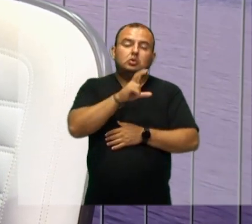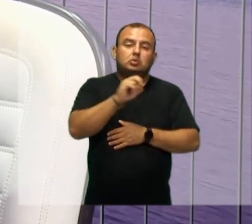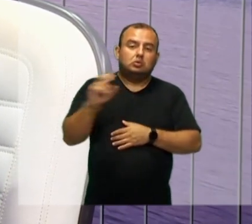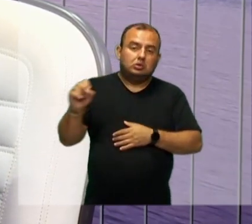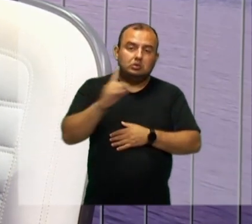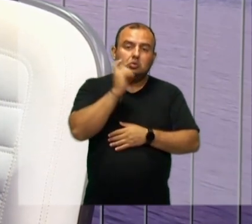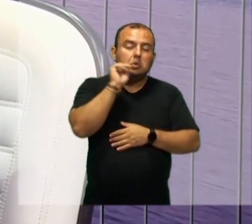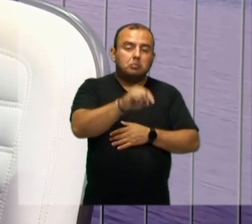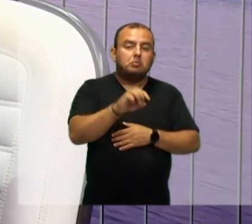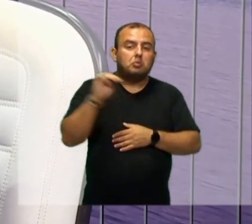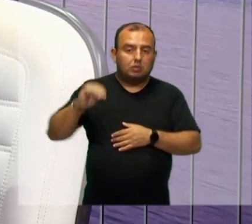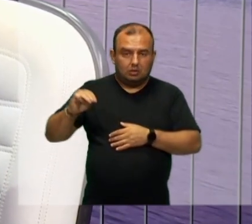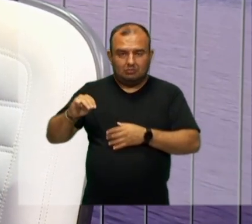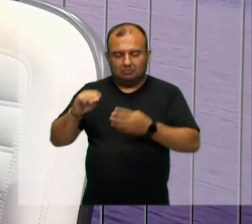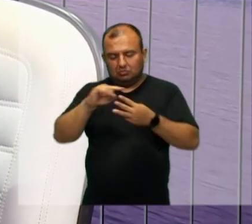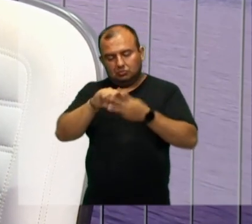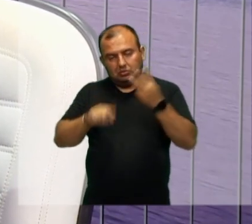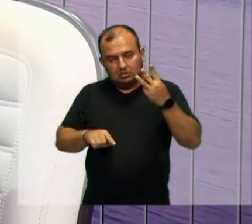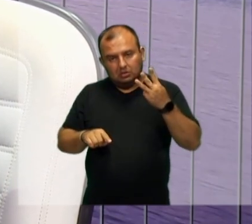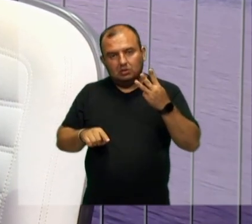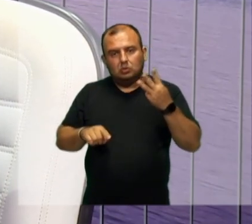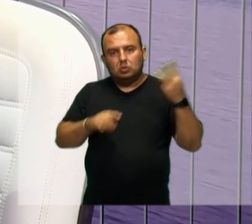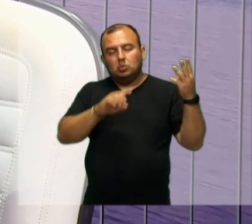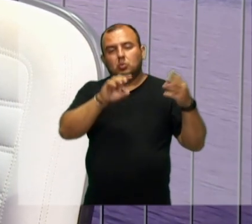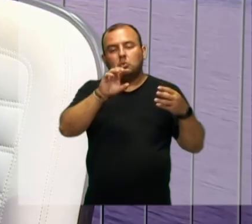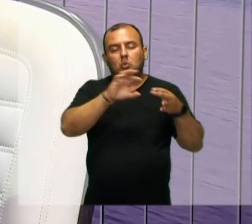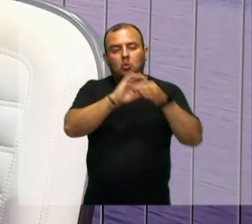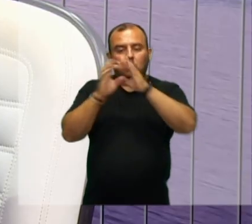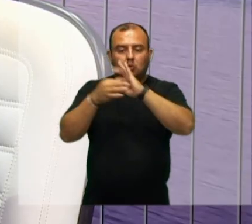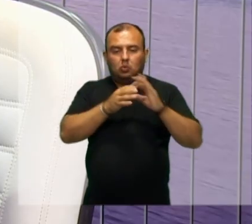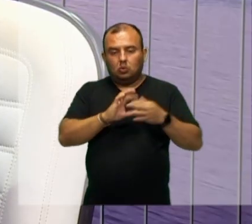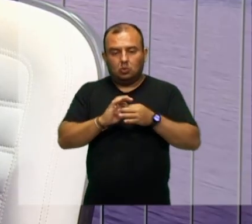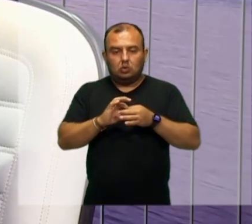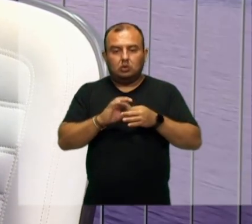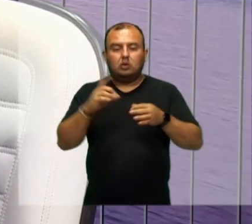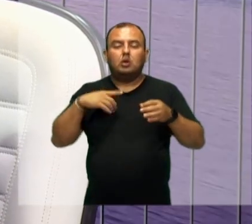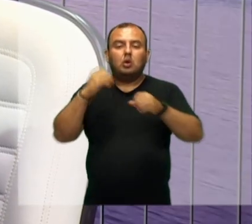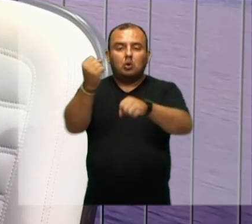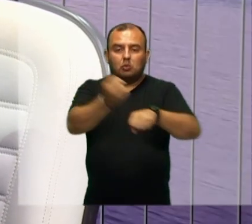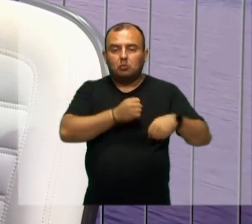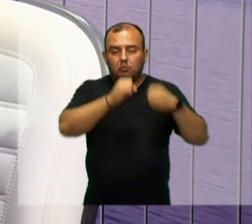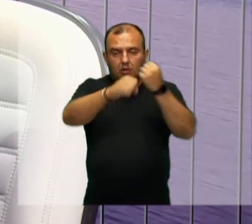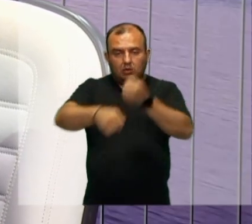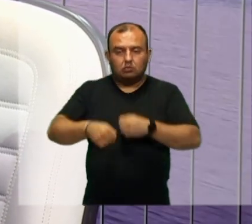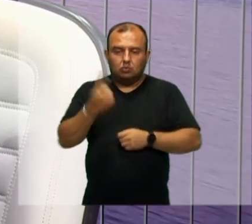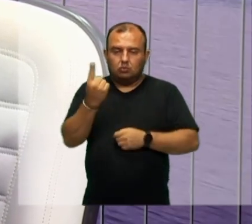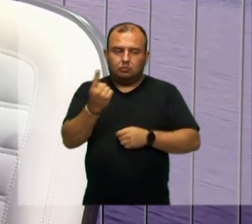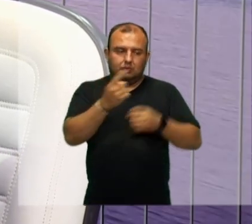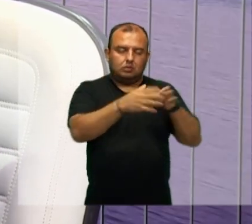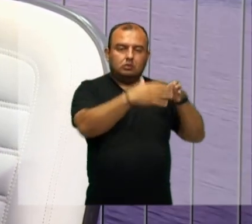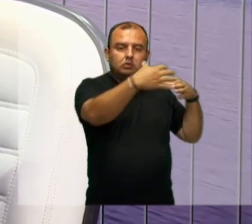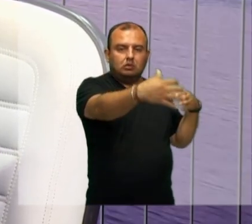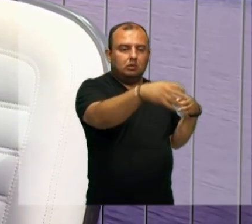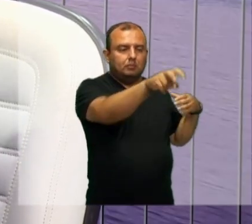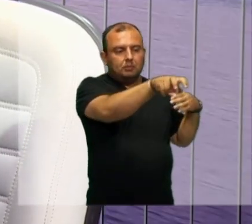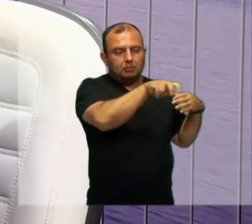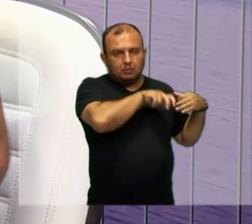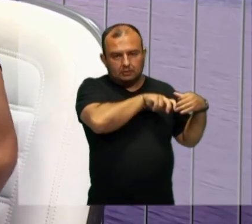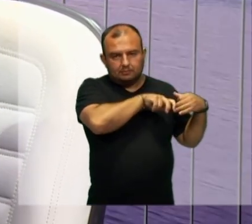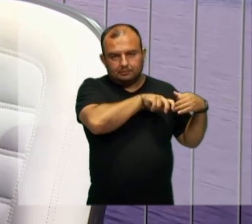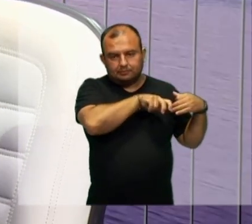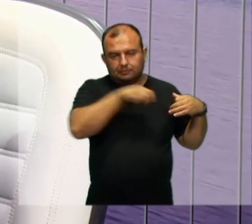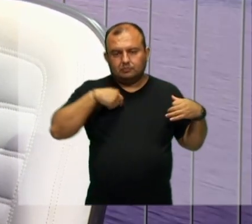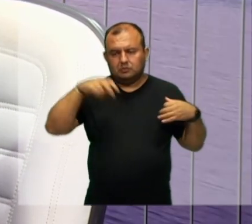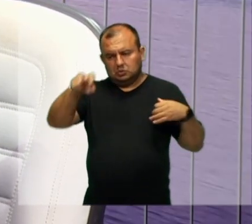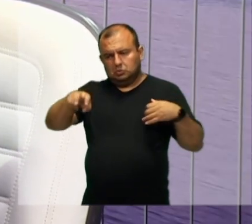metros. E também no Olímpico eles têm os barcos que a gente chama de compostos. No Paralímpico nós remamos um barco individual.